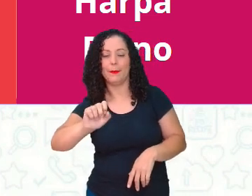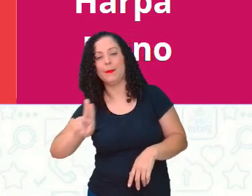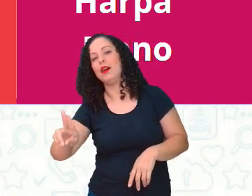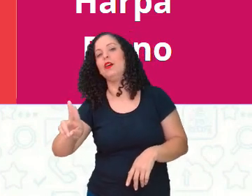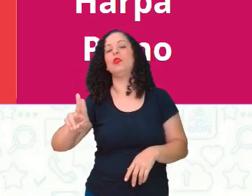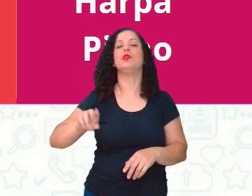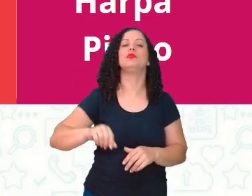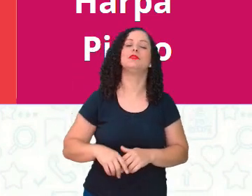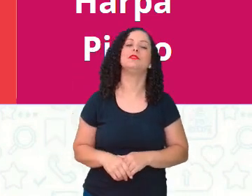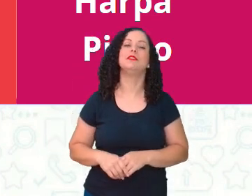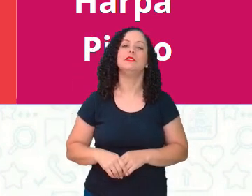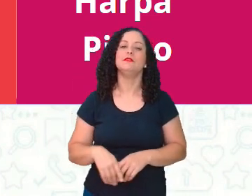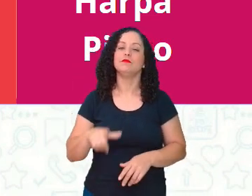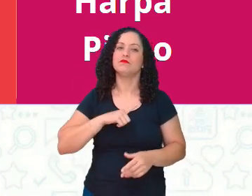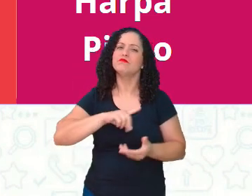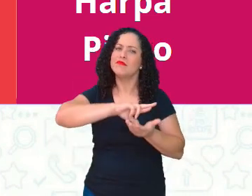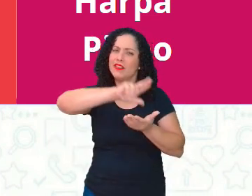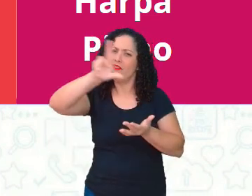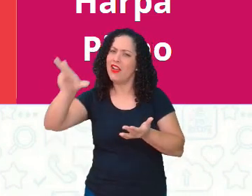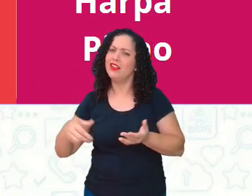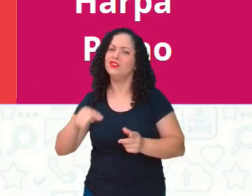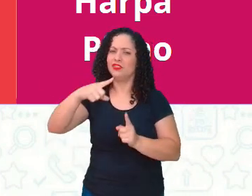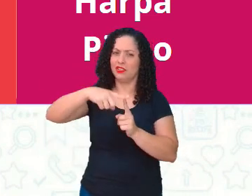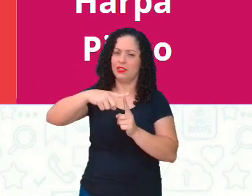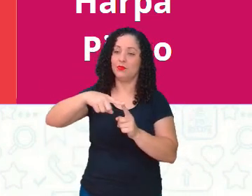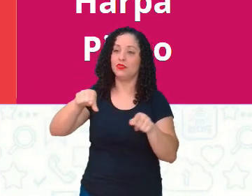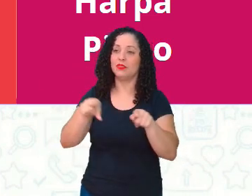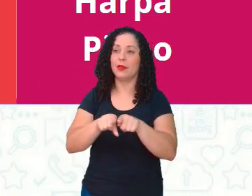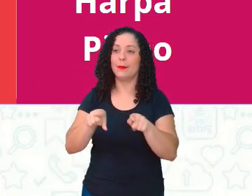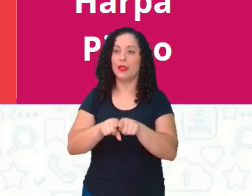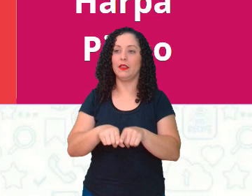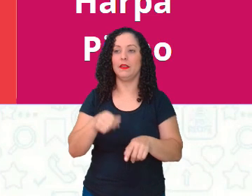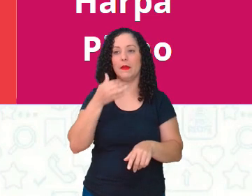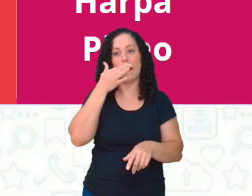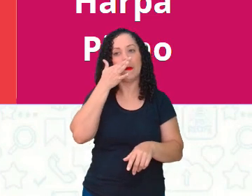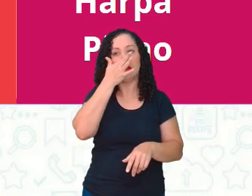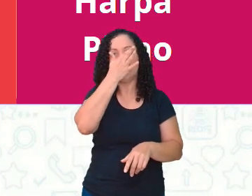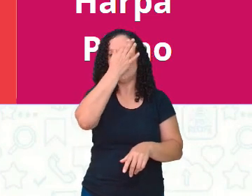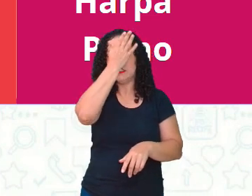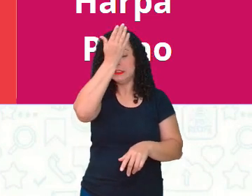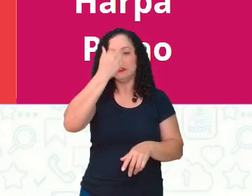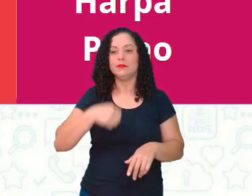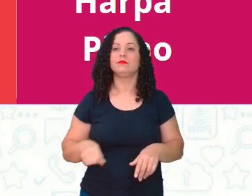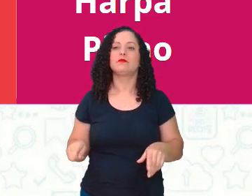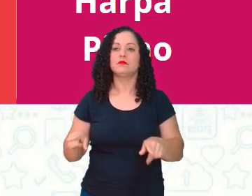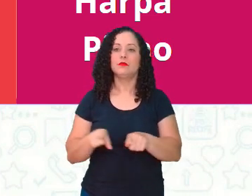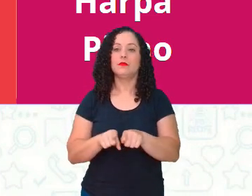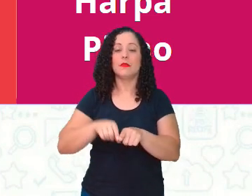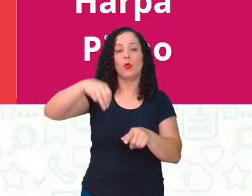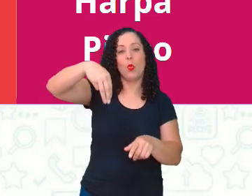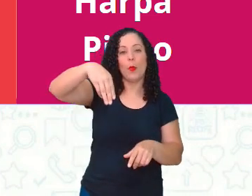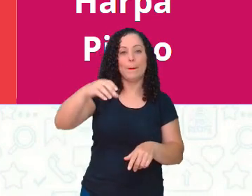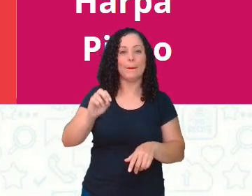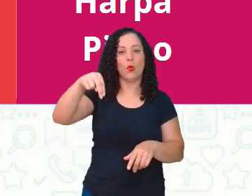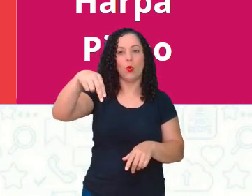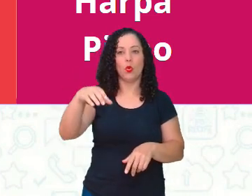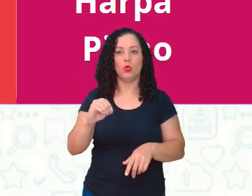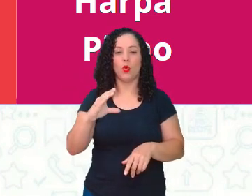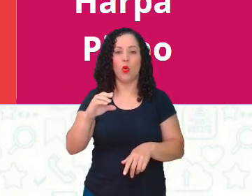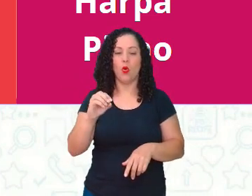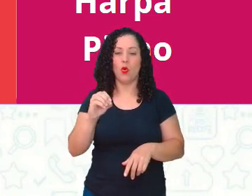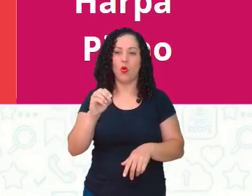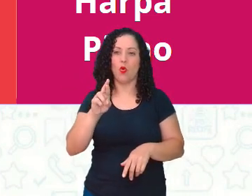vários materiais, e o monocórdio, que é um instrumento antigo. Temos, né, aí